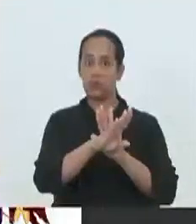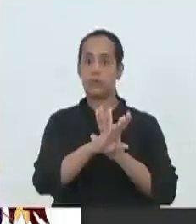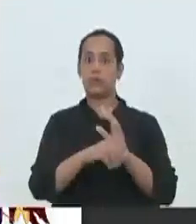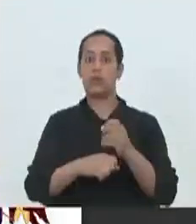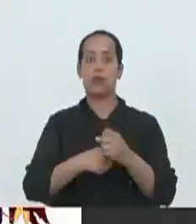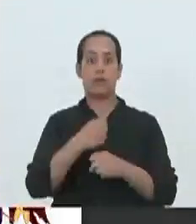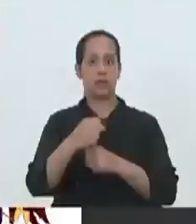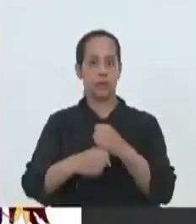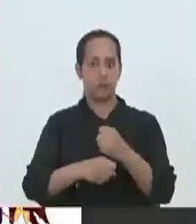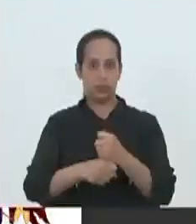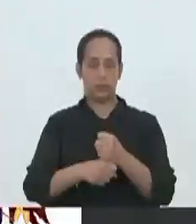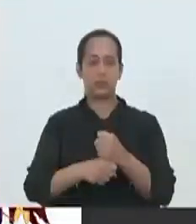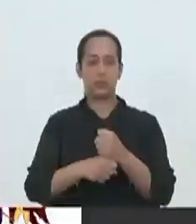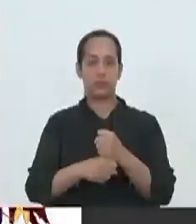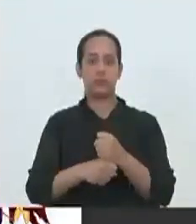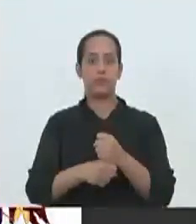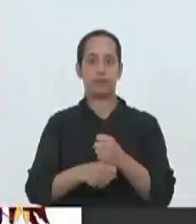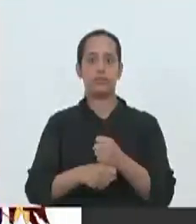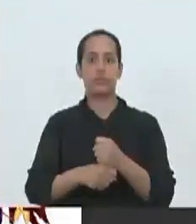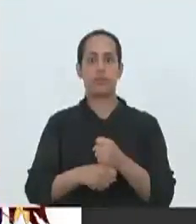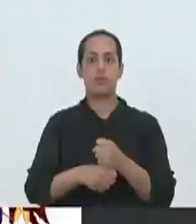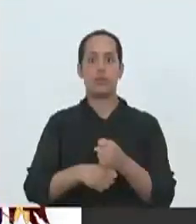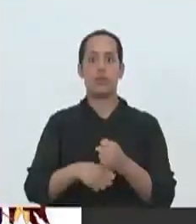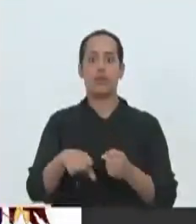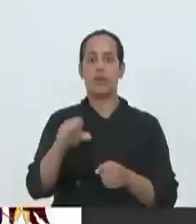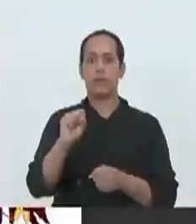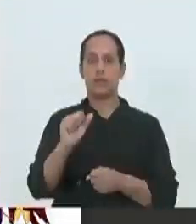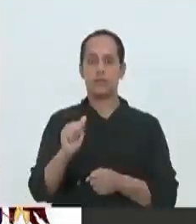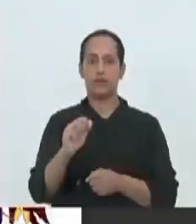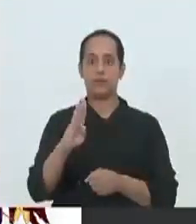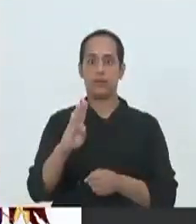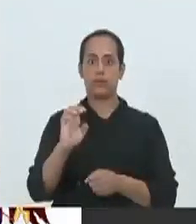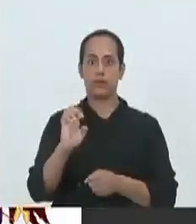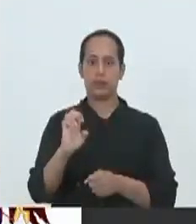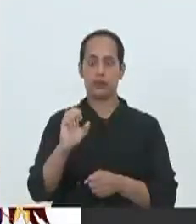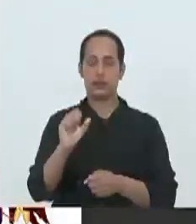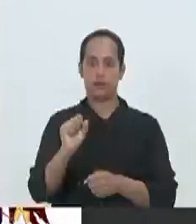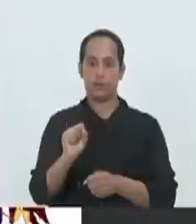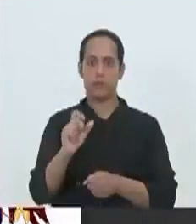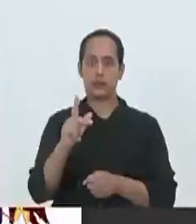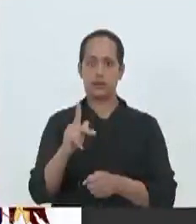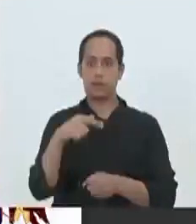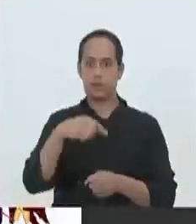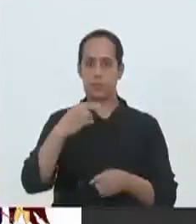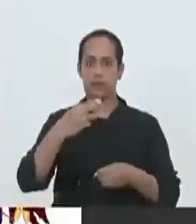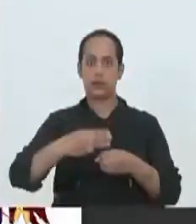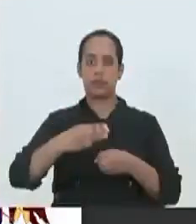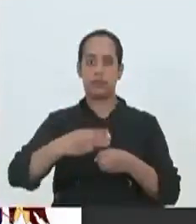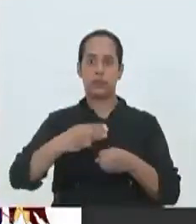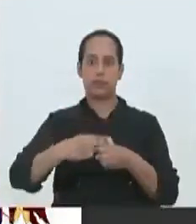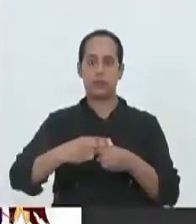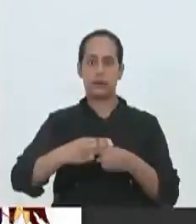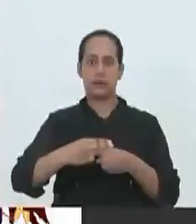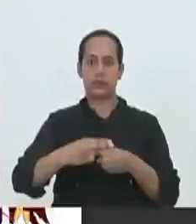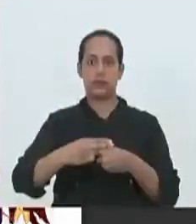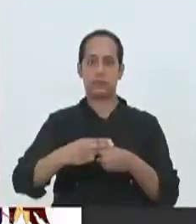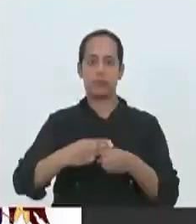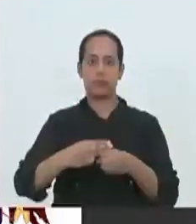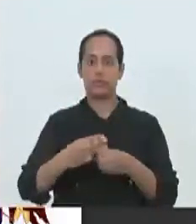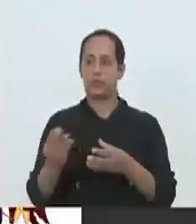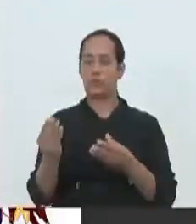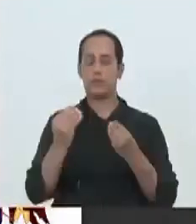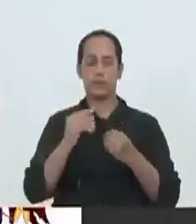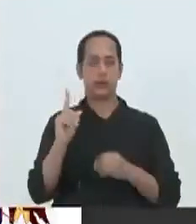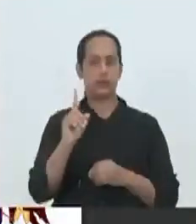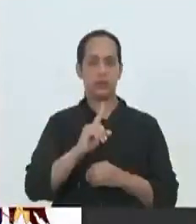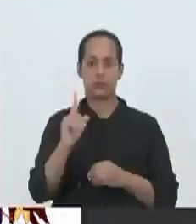da Sabesp aqui no município acontece que em 2022 nós não recebemos recursos do funsai porque ele foi adiantado no final do exercício